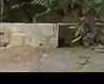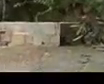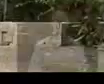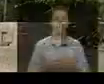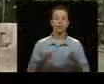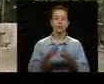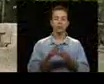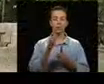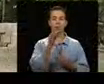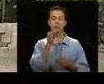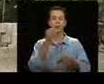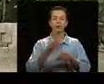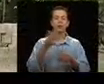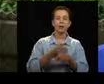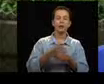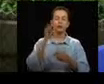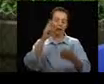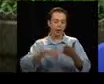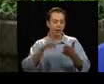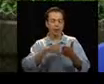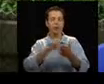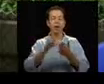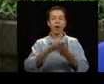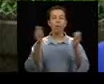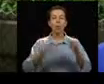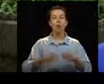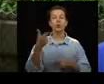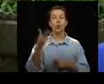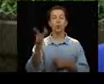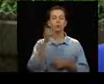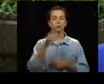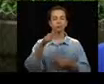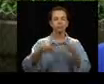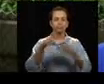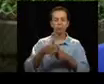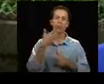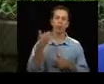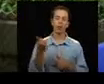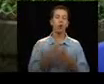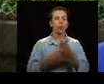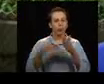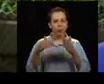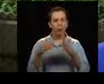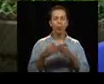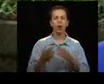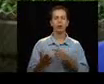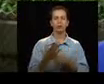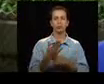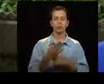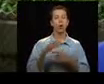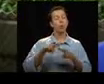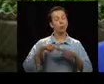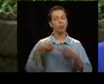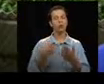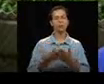E outra pessoa aprendendo a ler e escrever pode pegar também pode arrumar um outro serviço melhor, né? Tem tudo isso, então eu